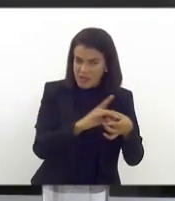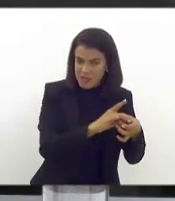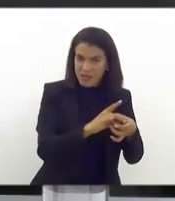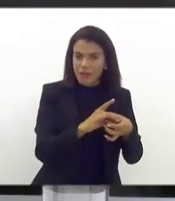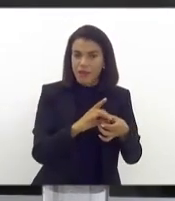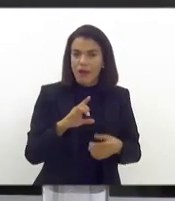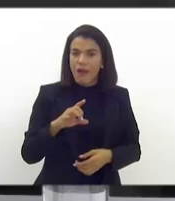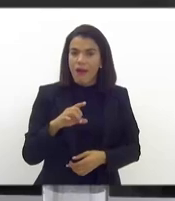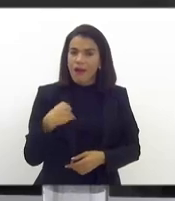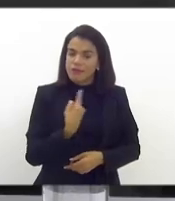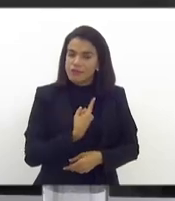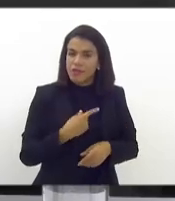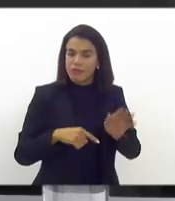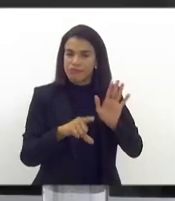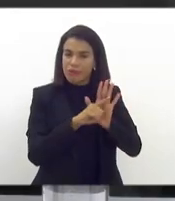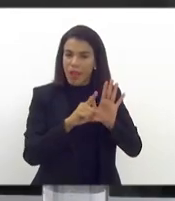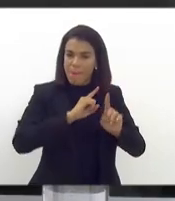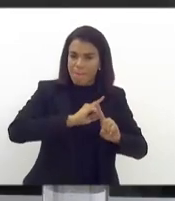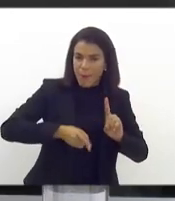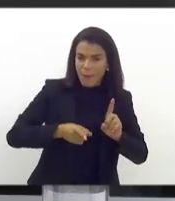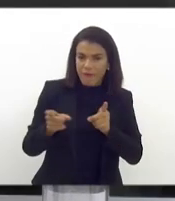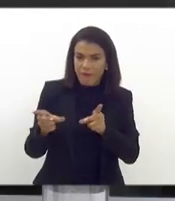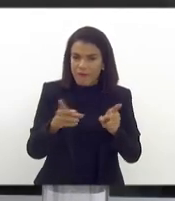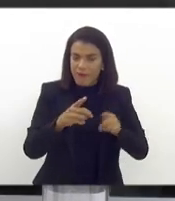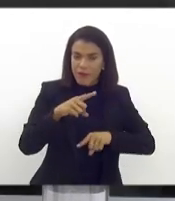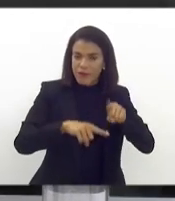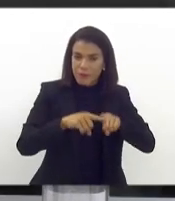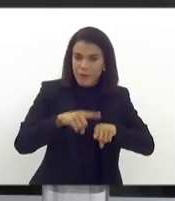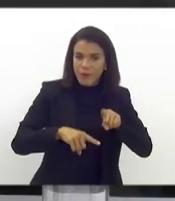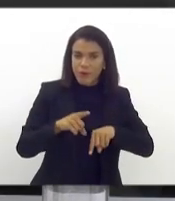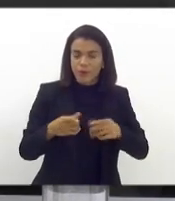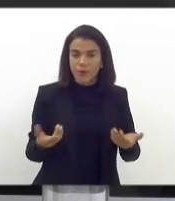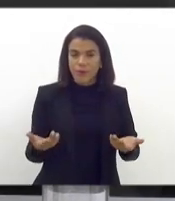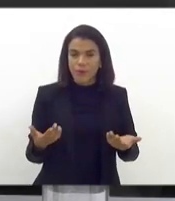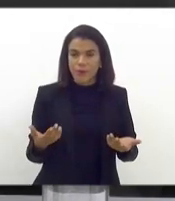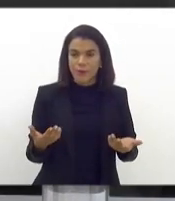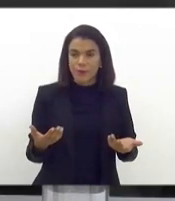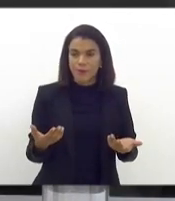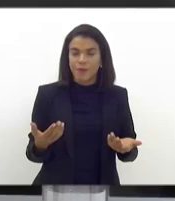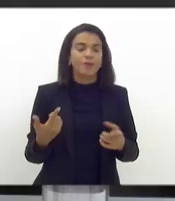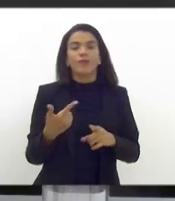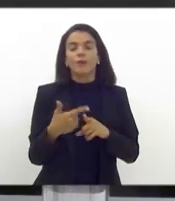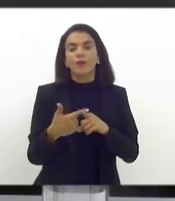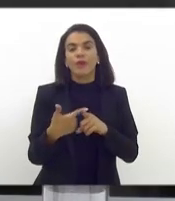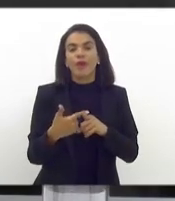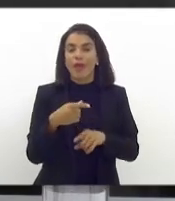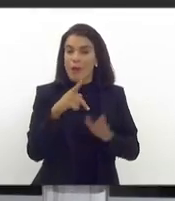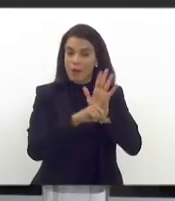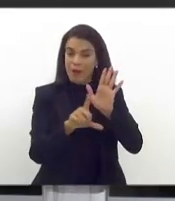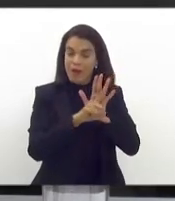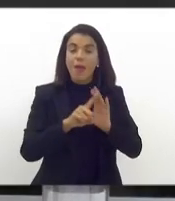a gente, por lei, proibir a venda de um produto, porque esse é o objeto do projeto, ele proíbe a